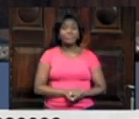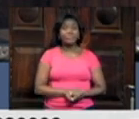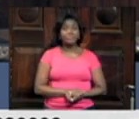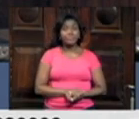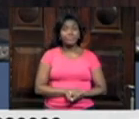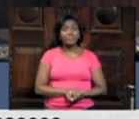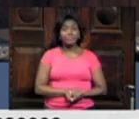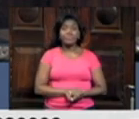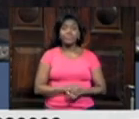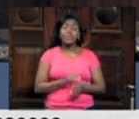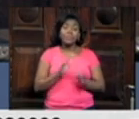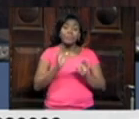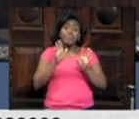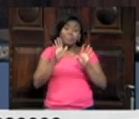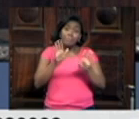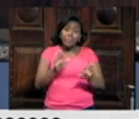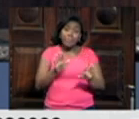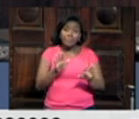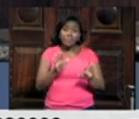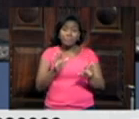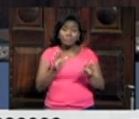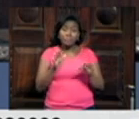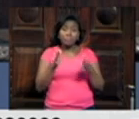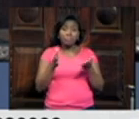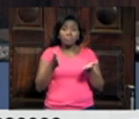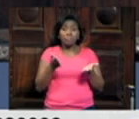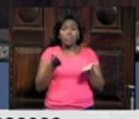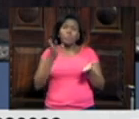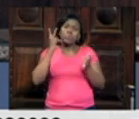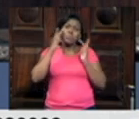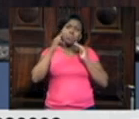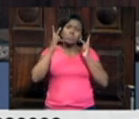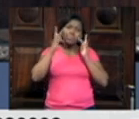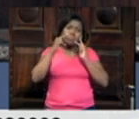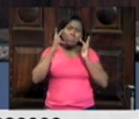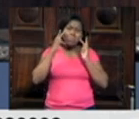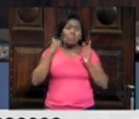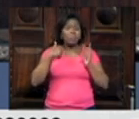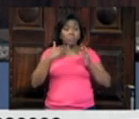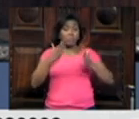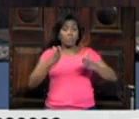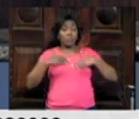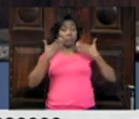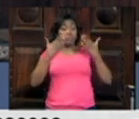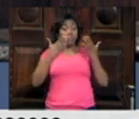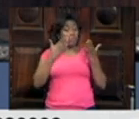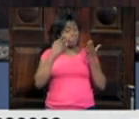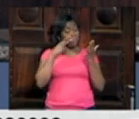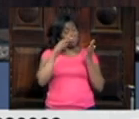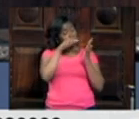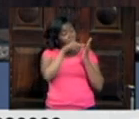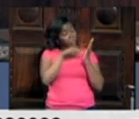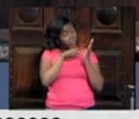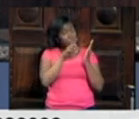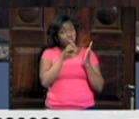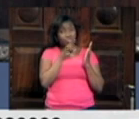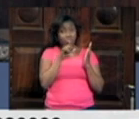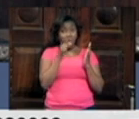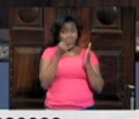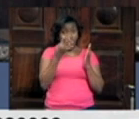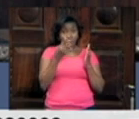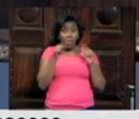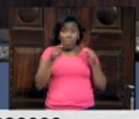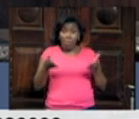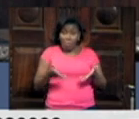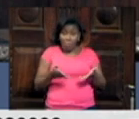específicas? Mas assustei-me mais do que o normal quando li no dia 4, particularmente na data de